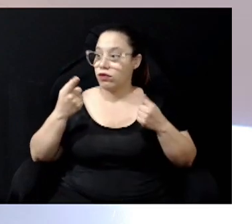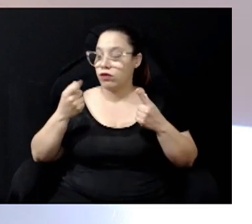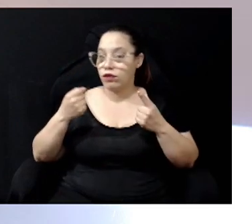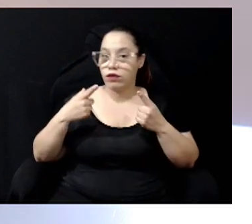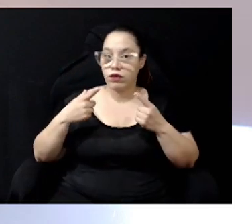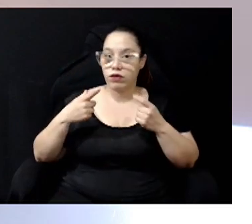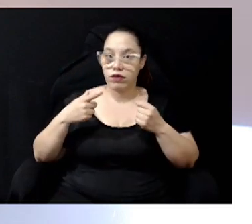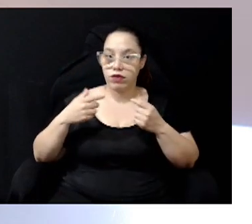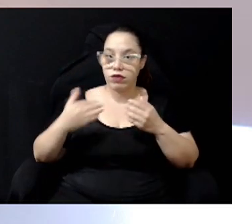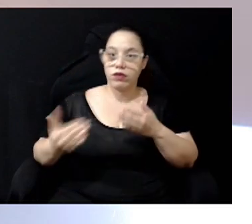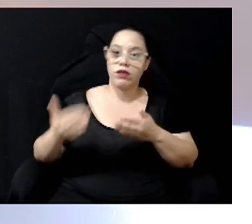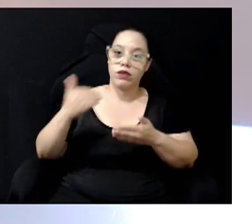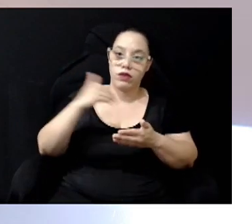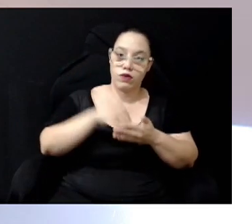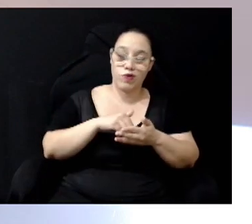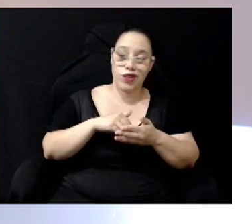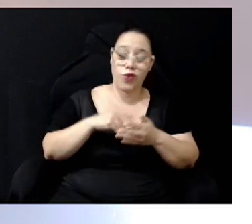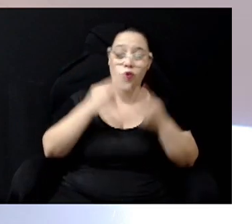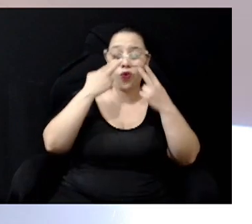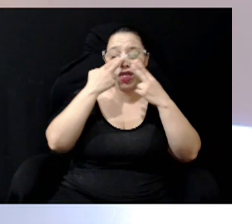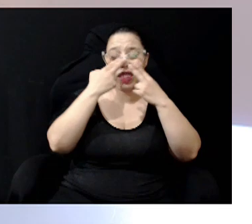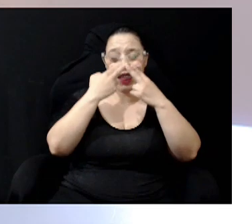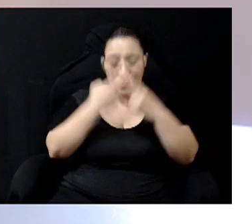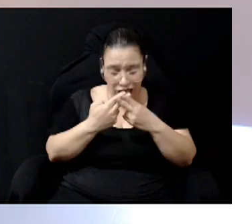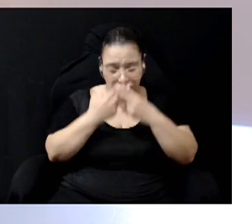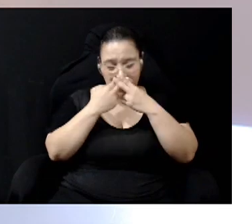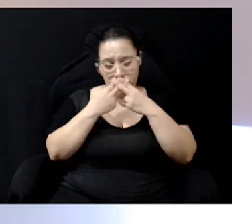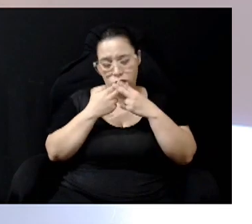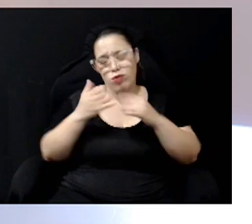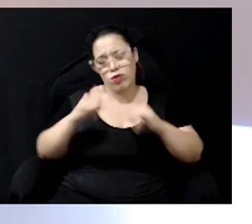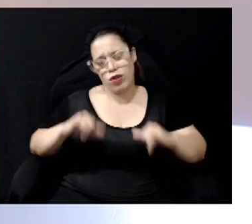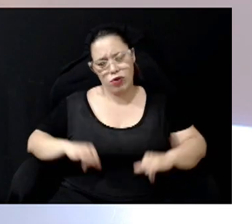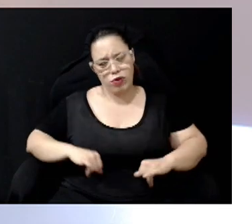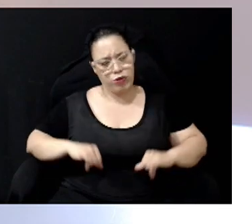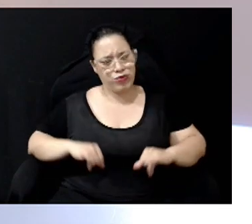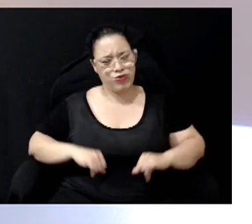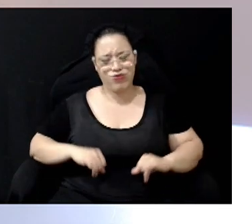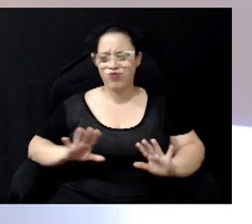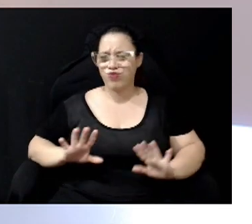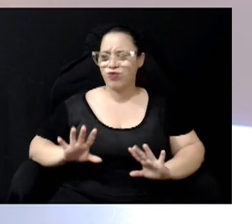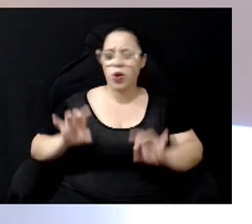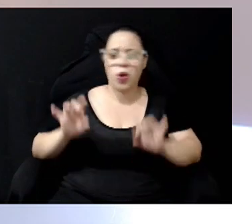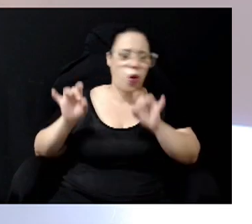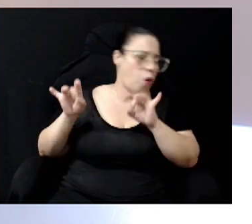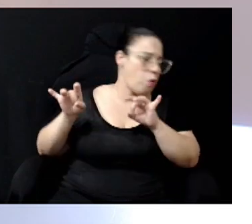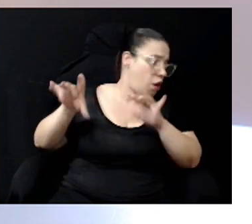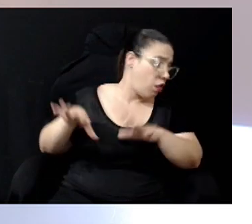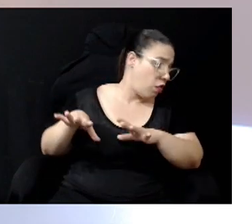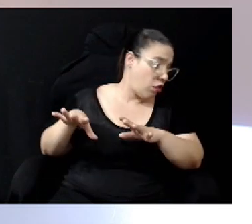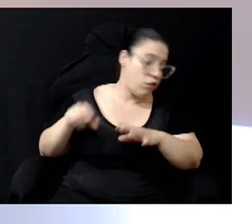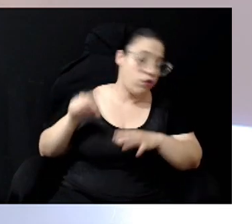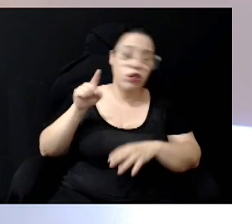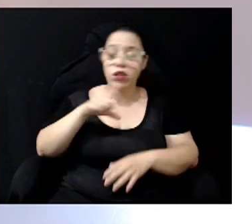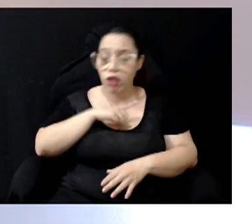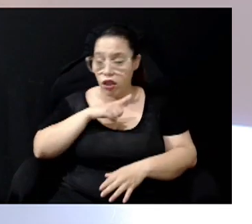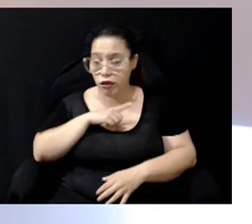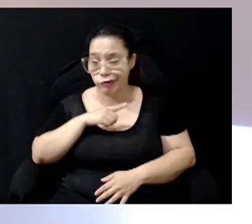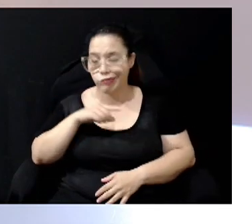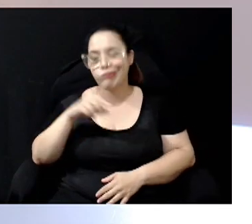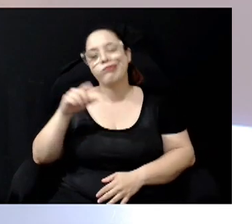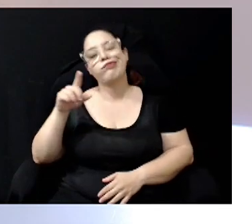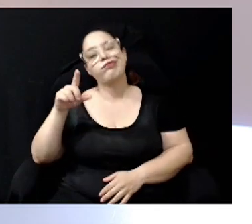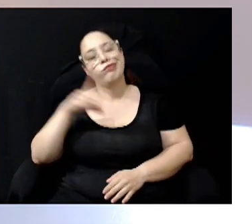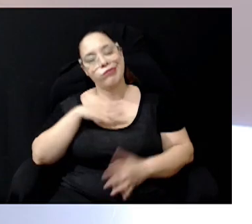com trauma, né? Por ter sofrido maus tratos ou abandono. Tem isso também? Tem. Eu recebo muitos